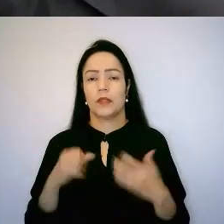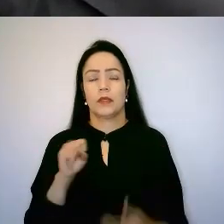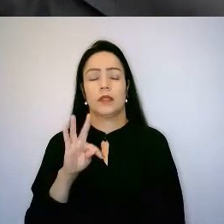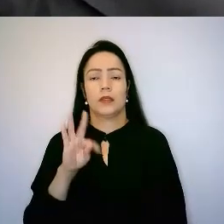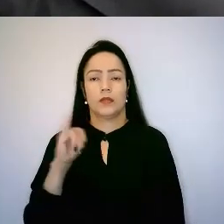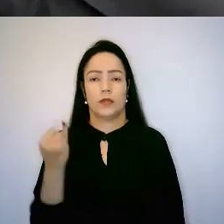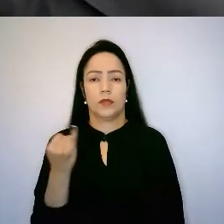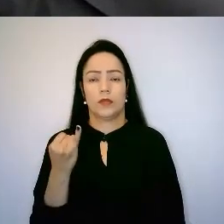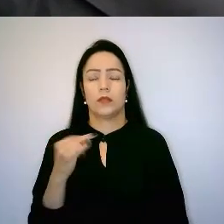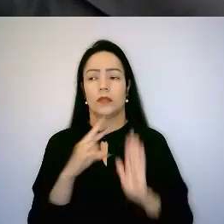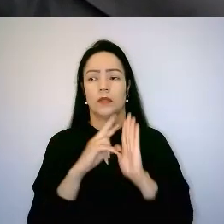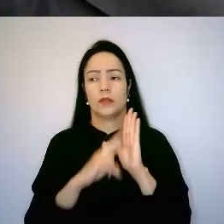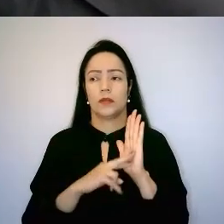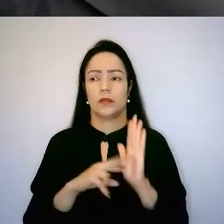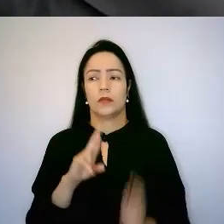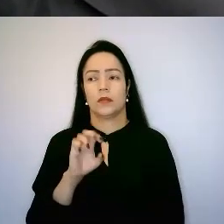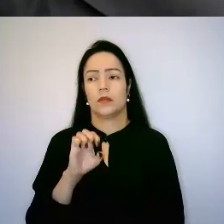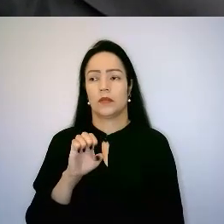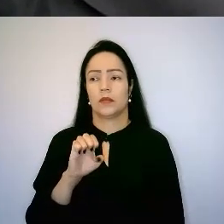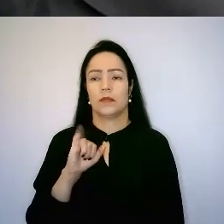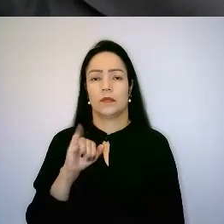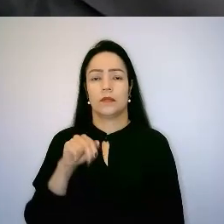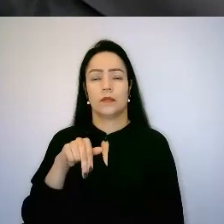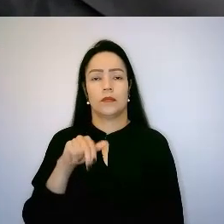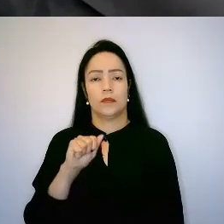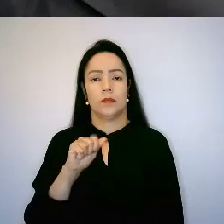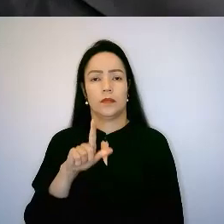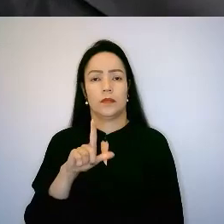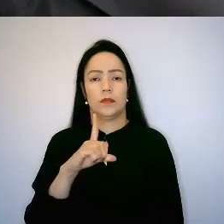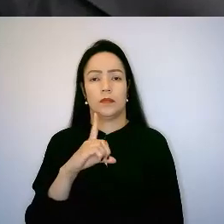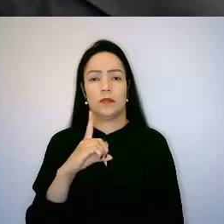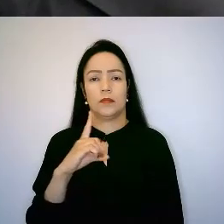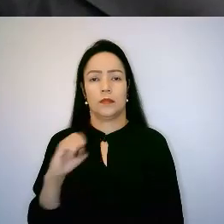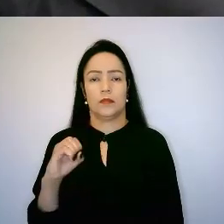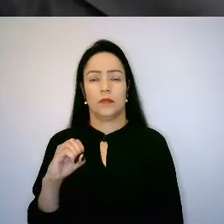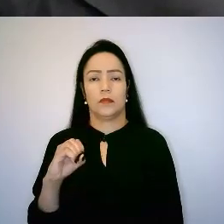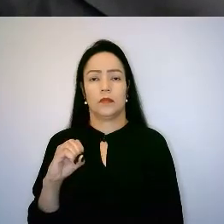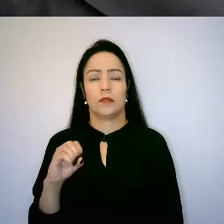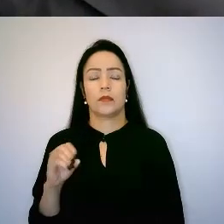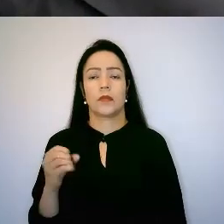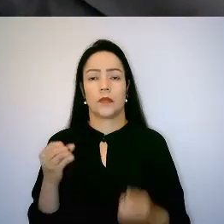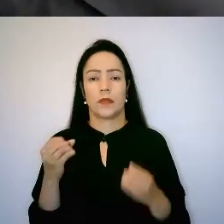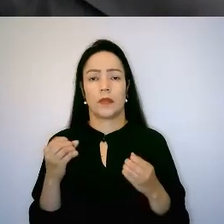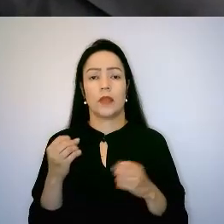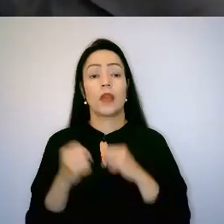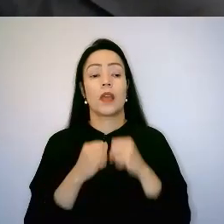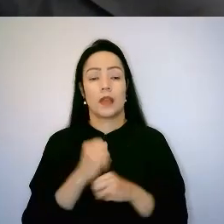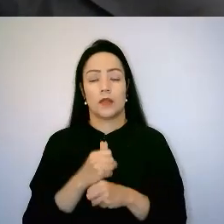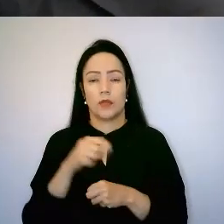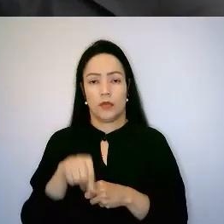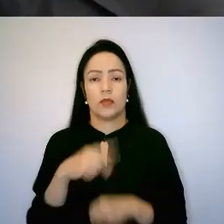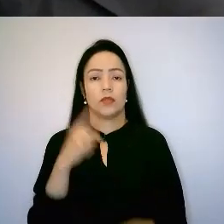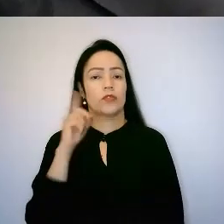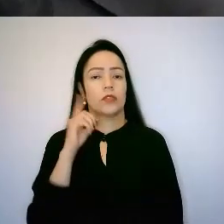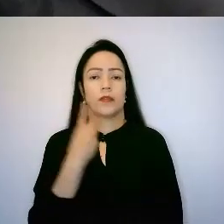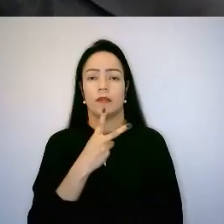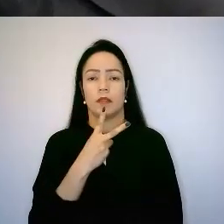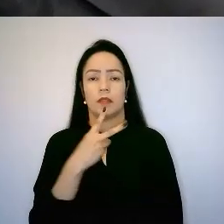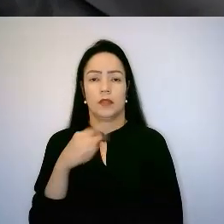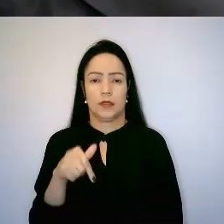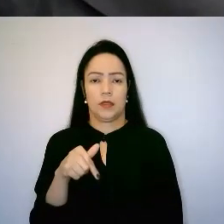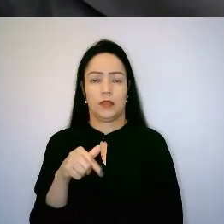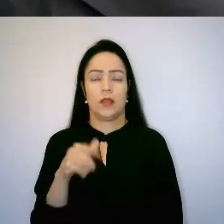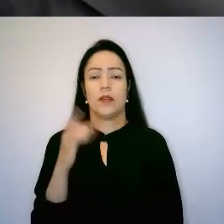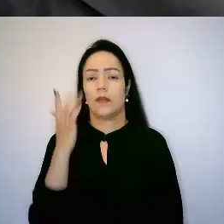ministro Reinaldo Soares publicado este ano do dia 27 de fevereiro quando